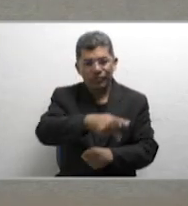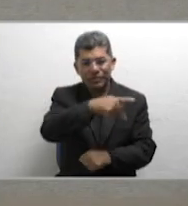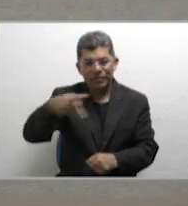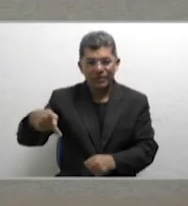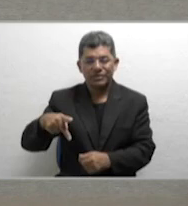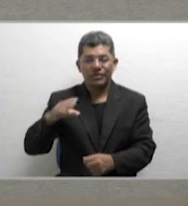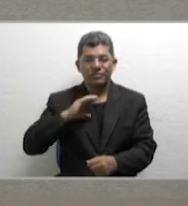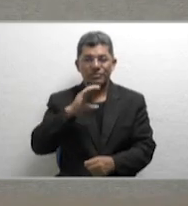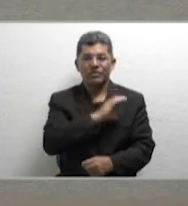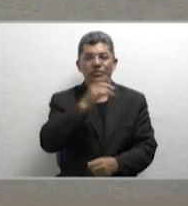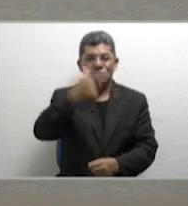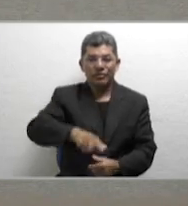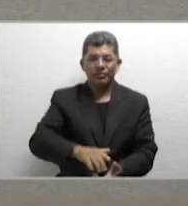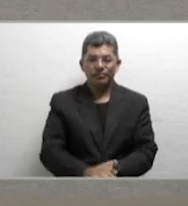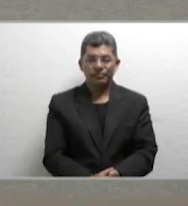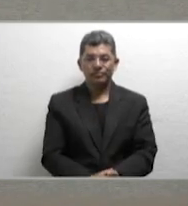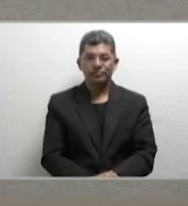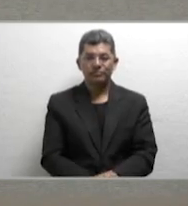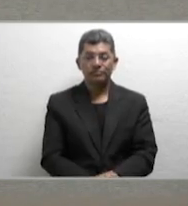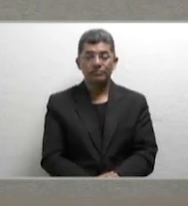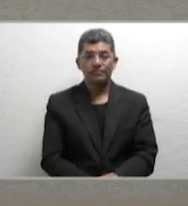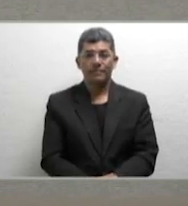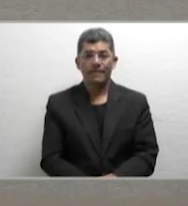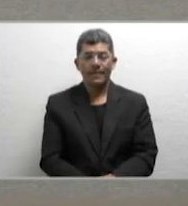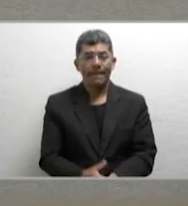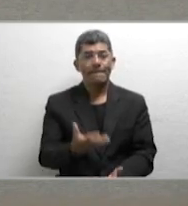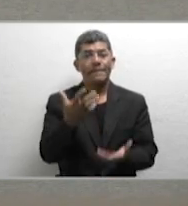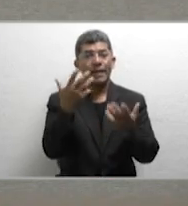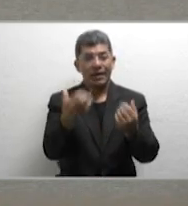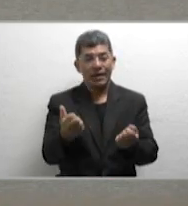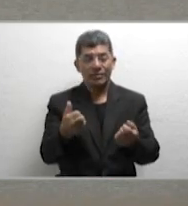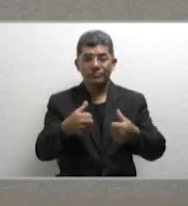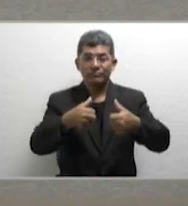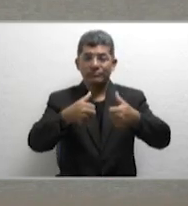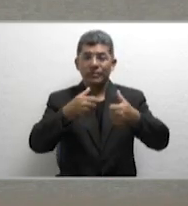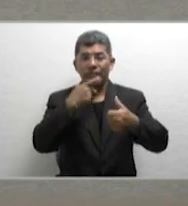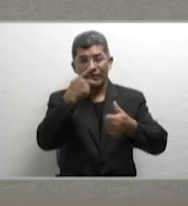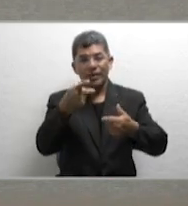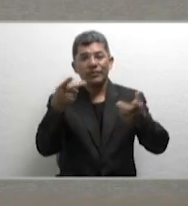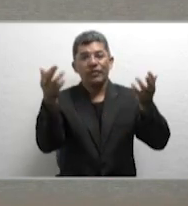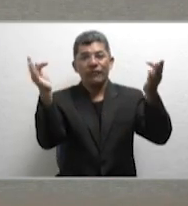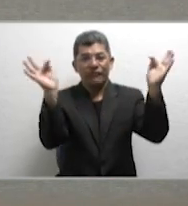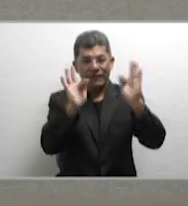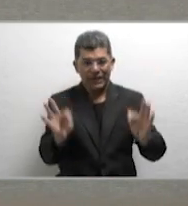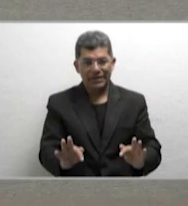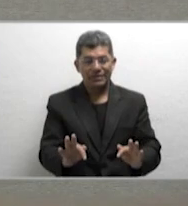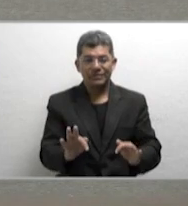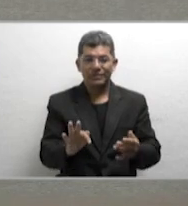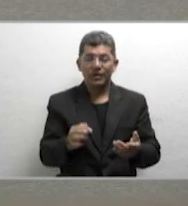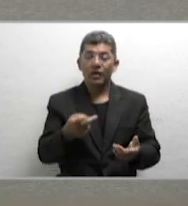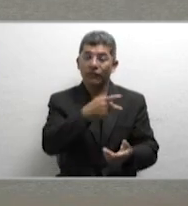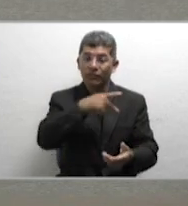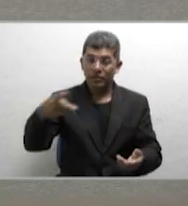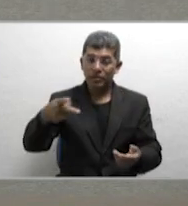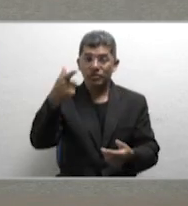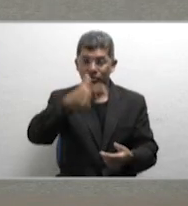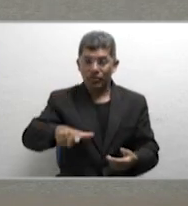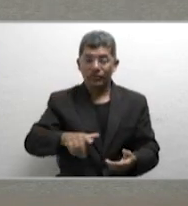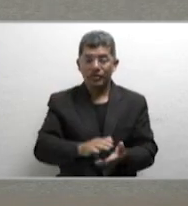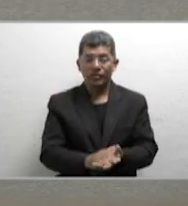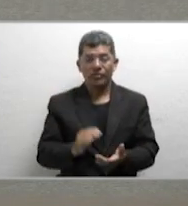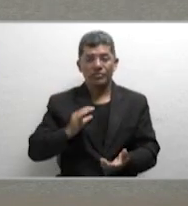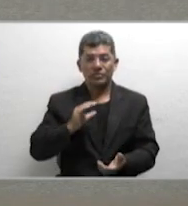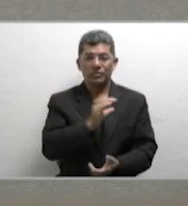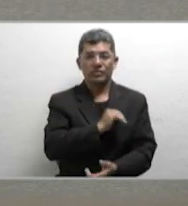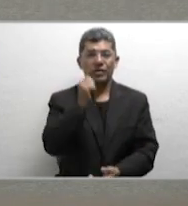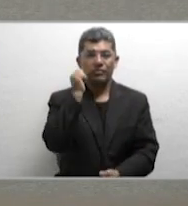coordenar agora. Quero dizer que estou muito feliz com isso. Vou presidir novamente a Comissão da